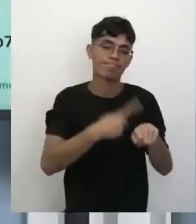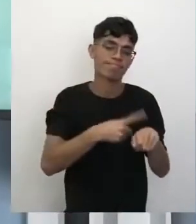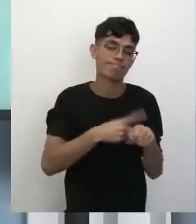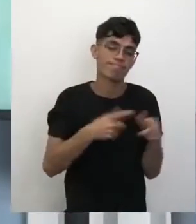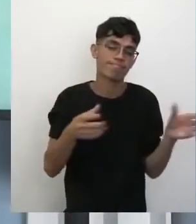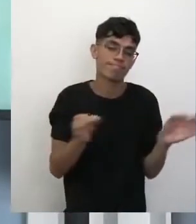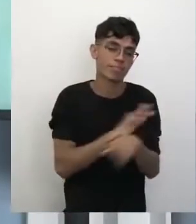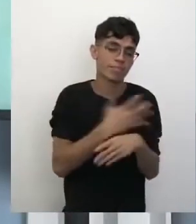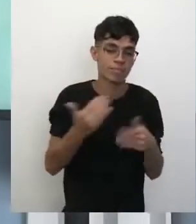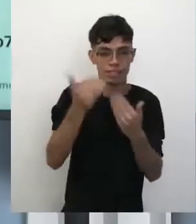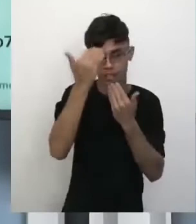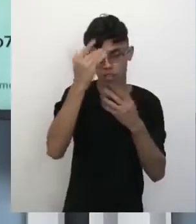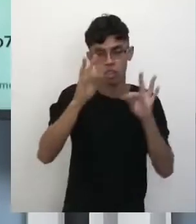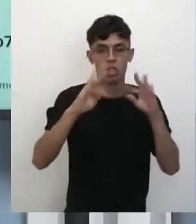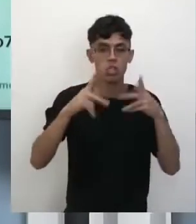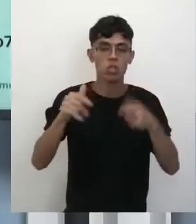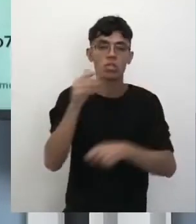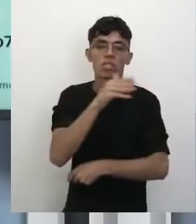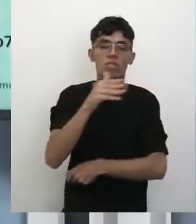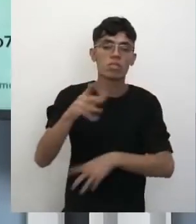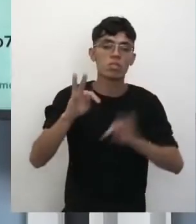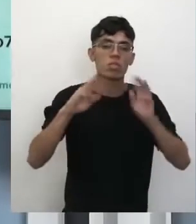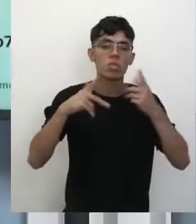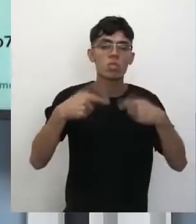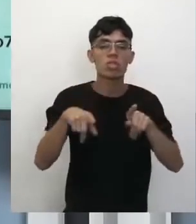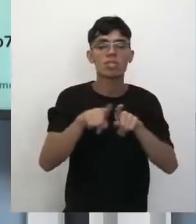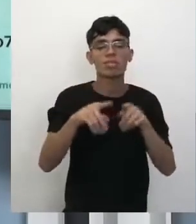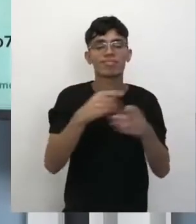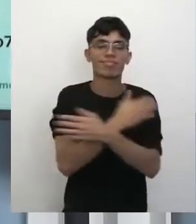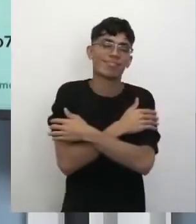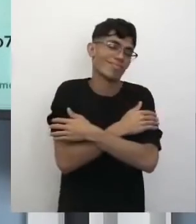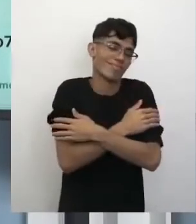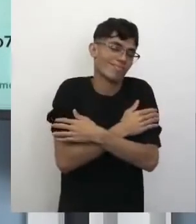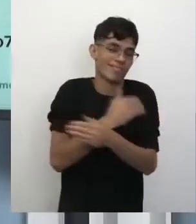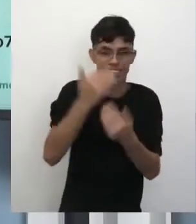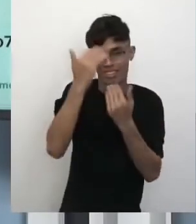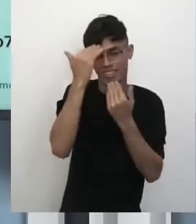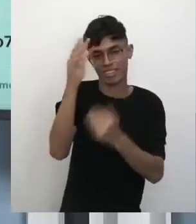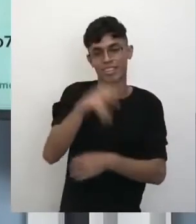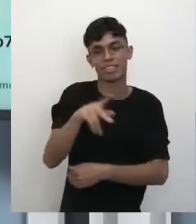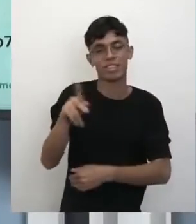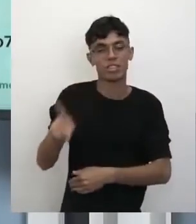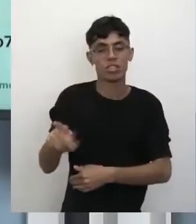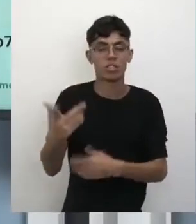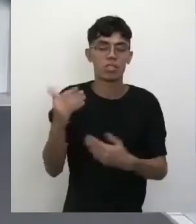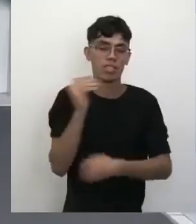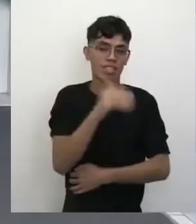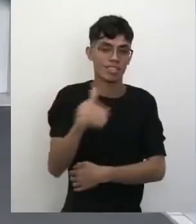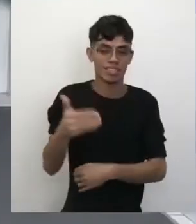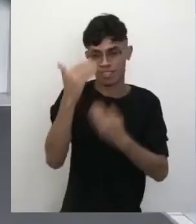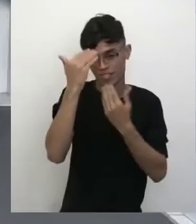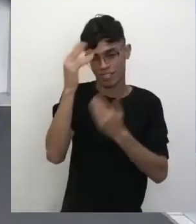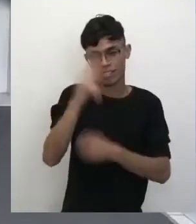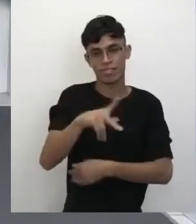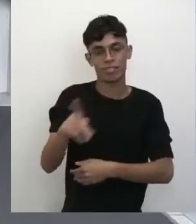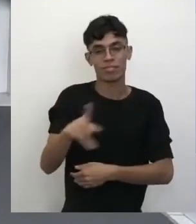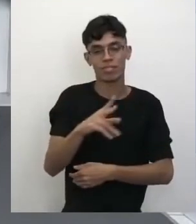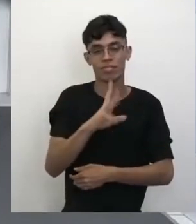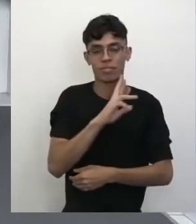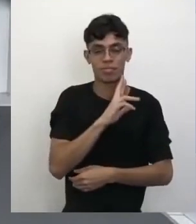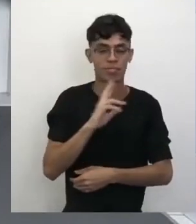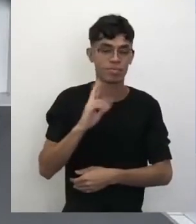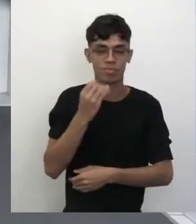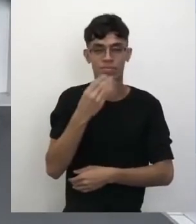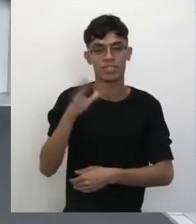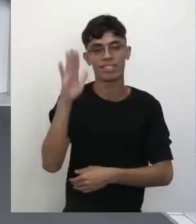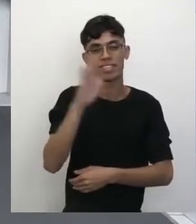agradecer a todos, a participação de vocês aí, um forte abraço a todos, obrigado aí, professor, pela essa participação. Obrigado a você, professor Russo, uma boa tarde